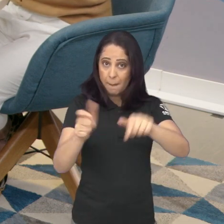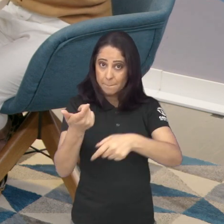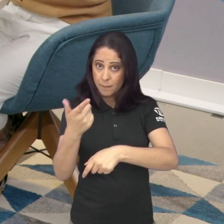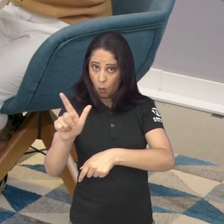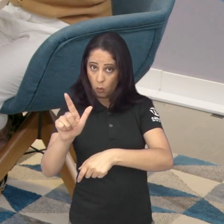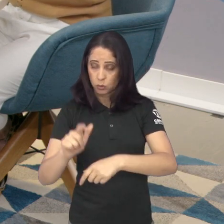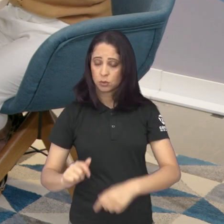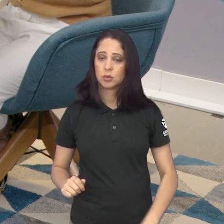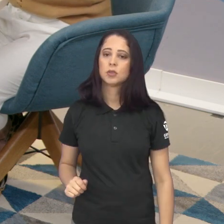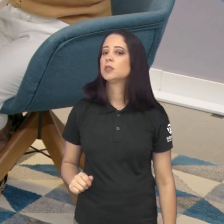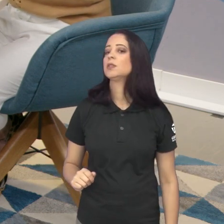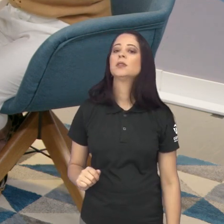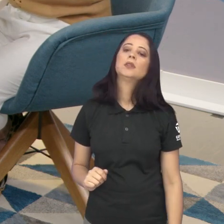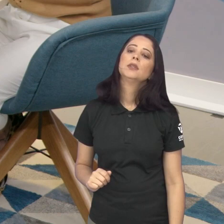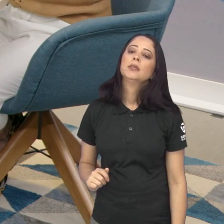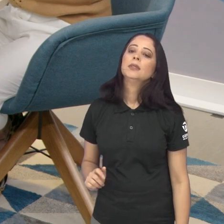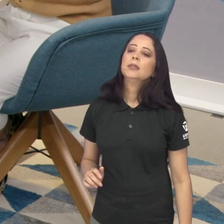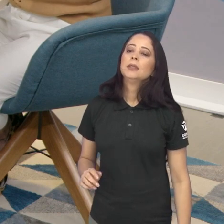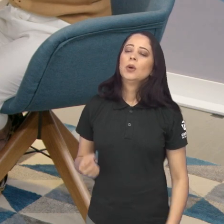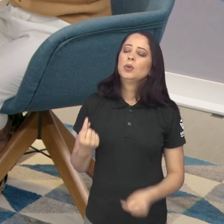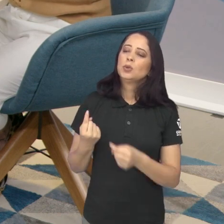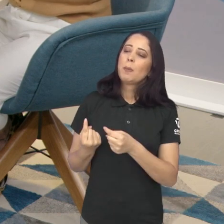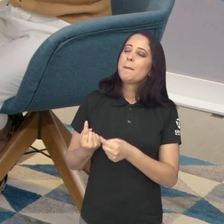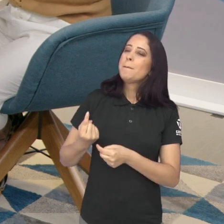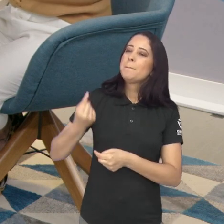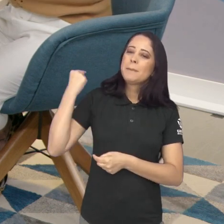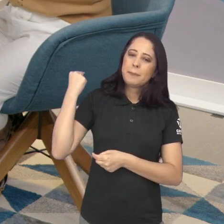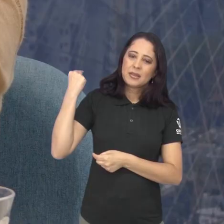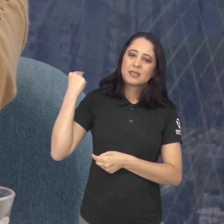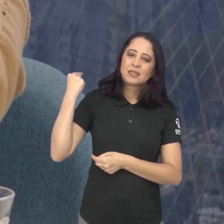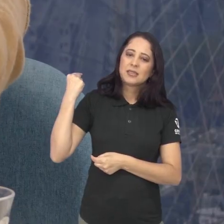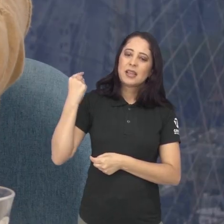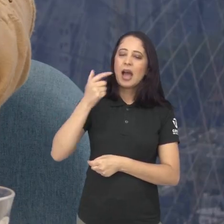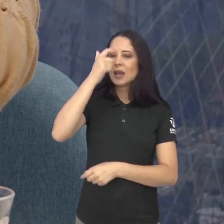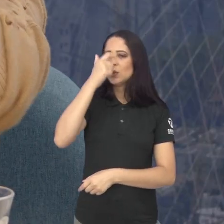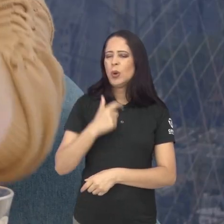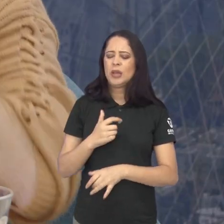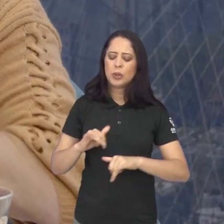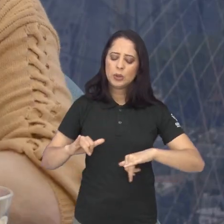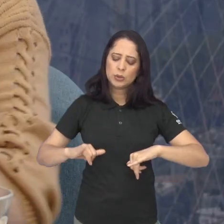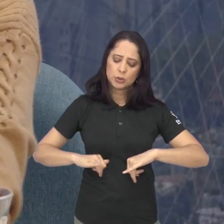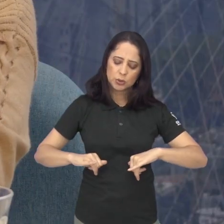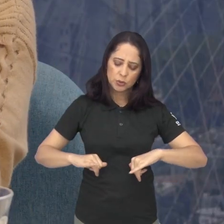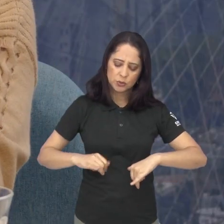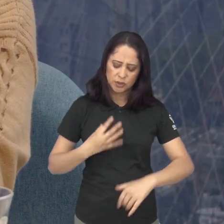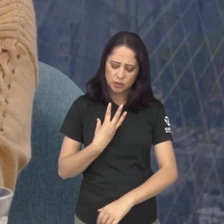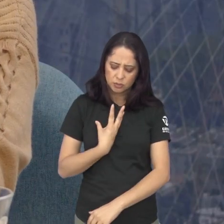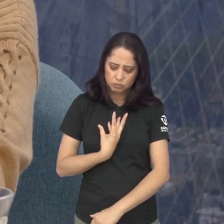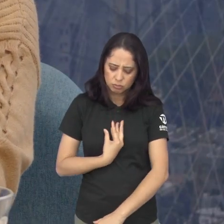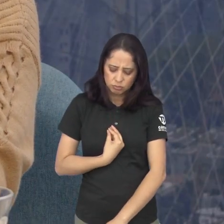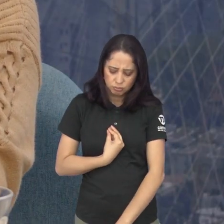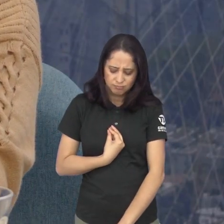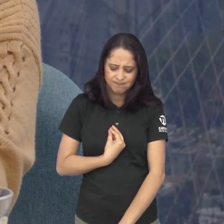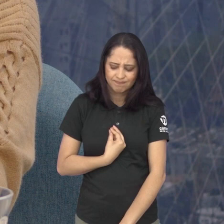né? Eu acho que ali no começo, eu, no meu momento de luto,